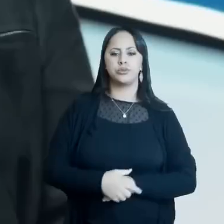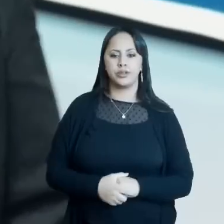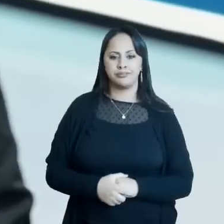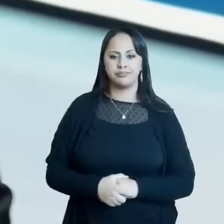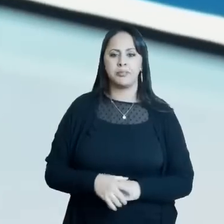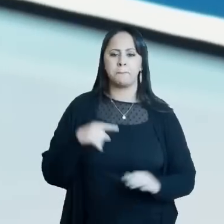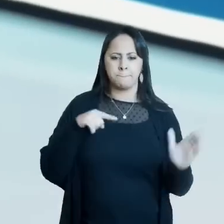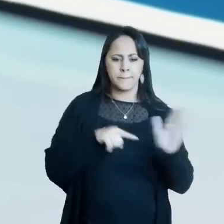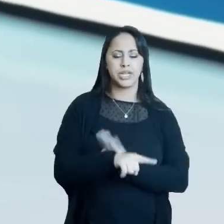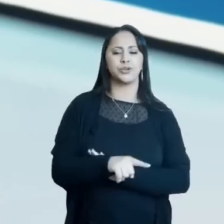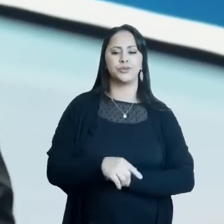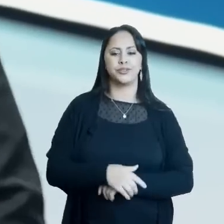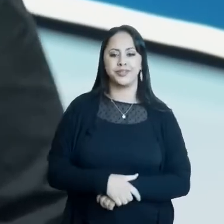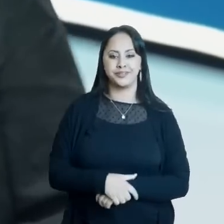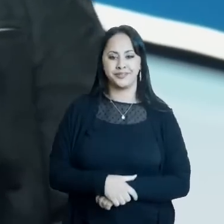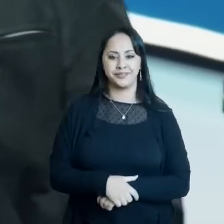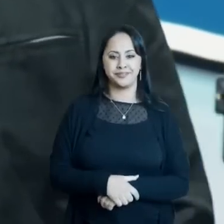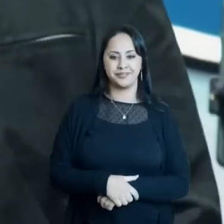Manda pergunta.